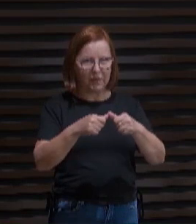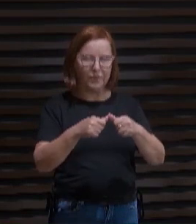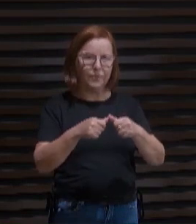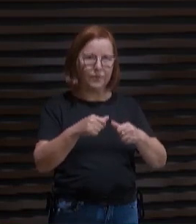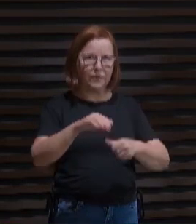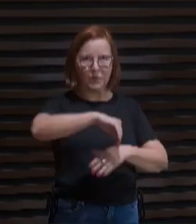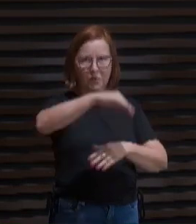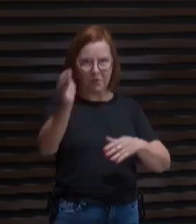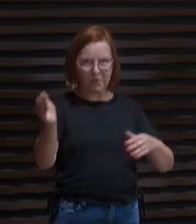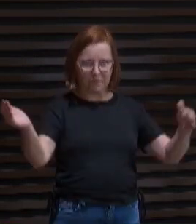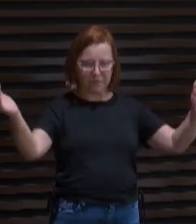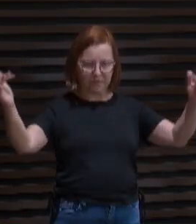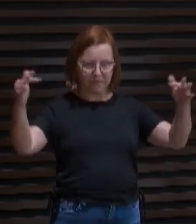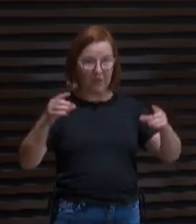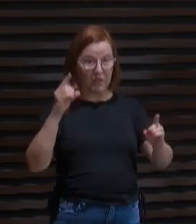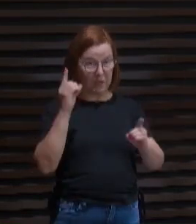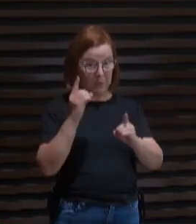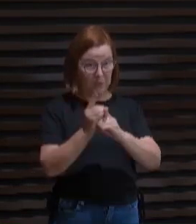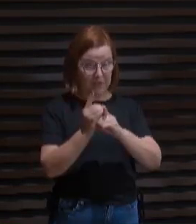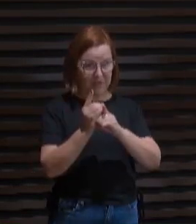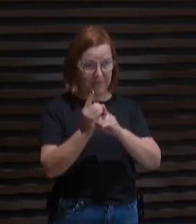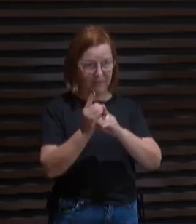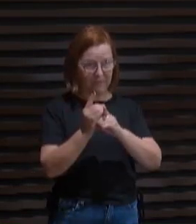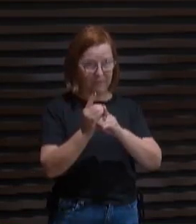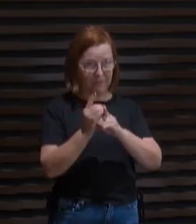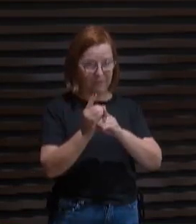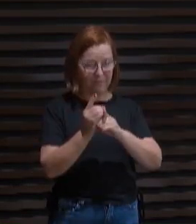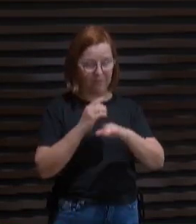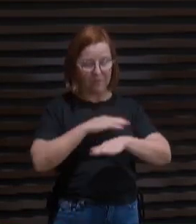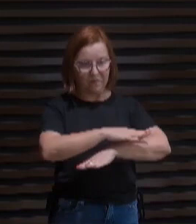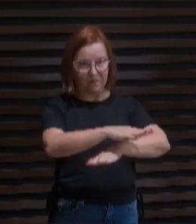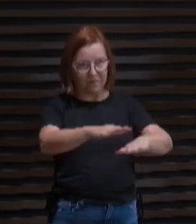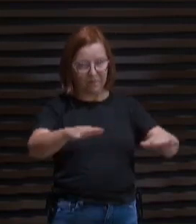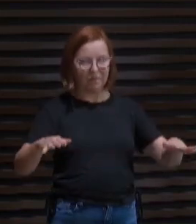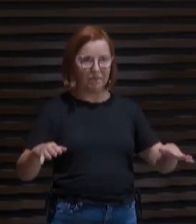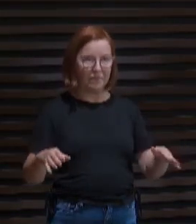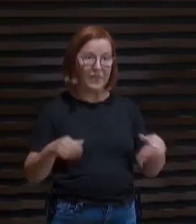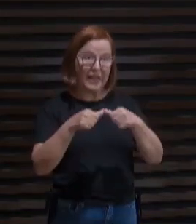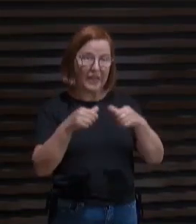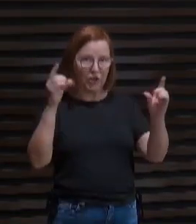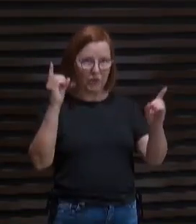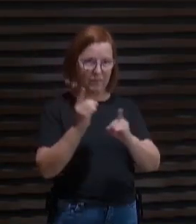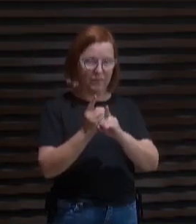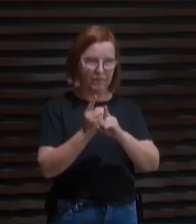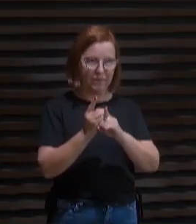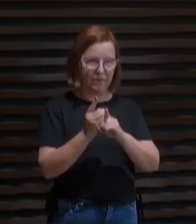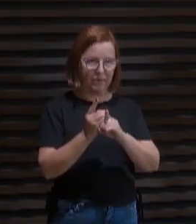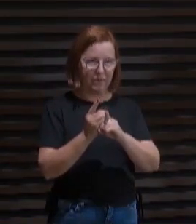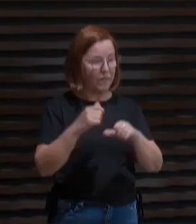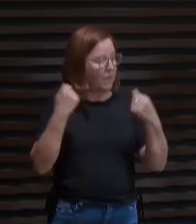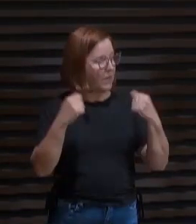encontrá-lo-eis no fim do vale, defronte ao deserto de Jeruel. Neste encontro, não tereis